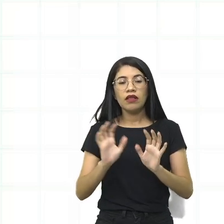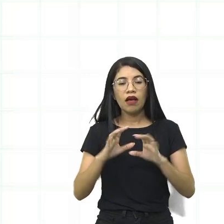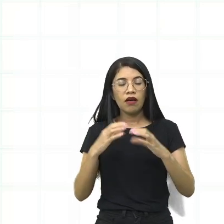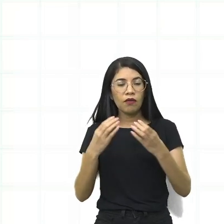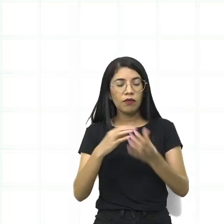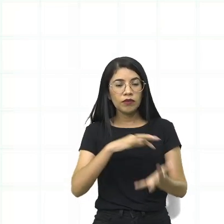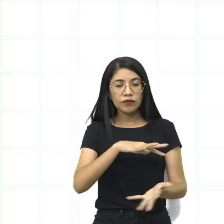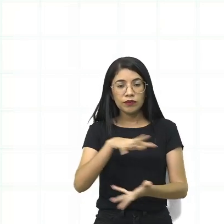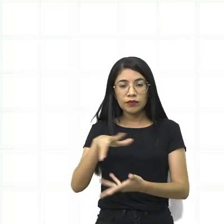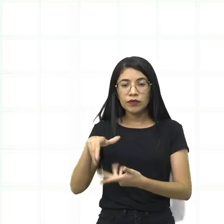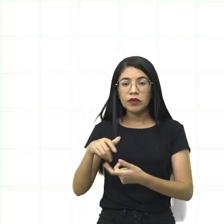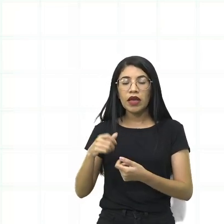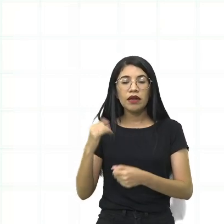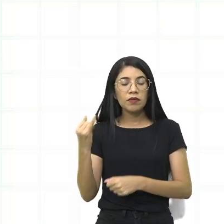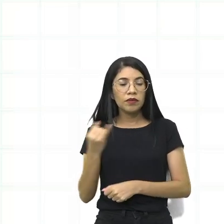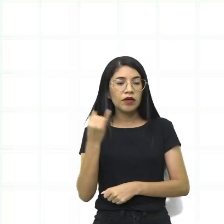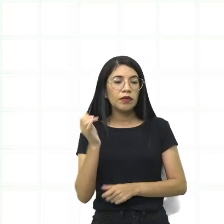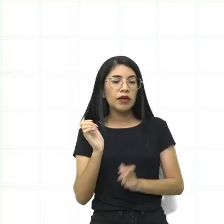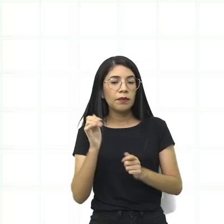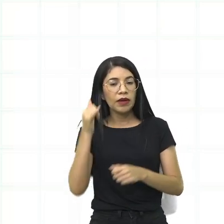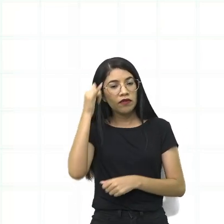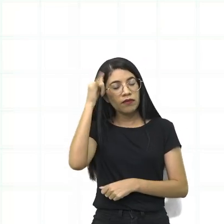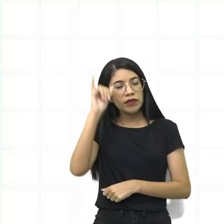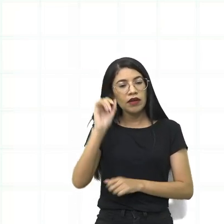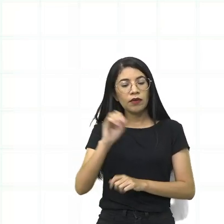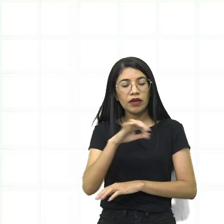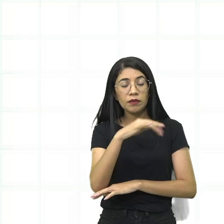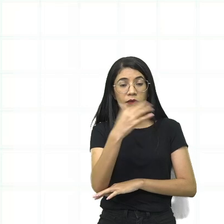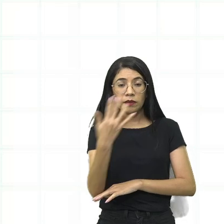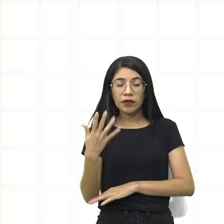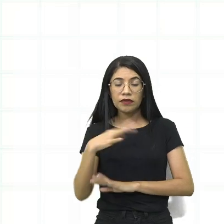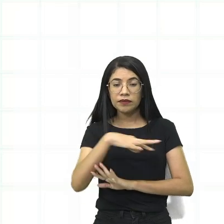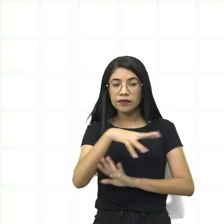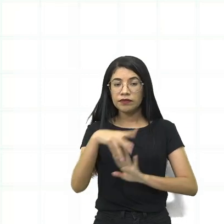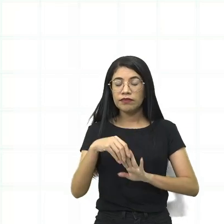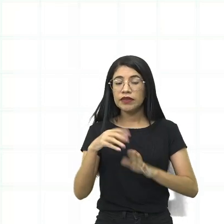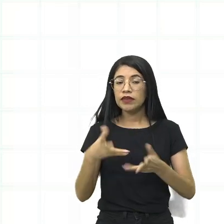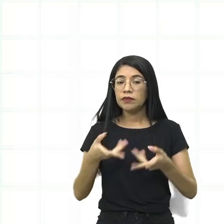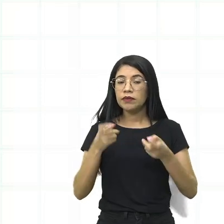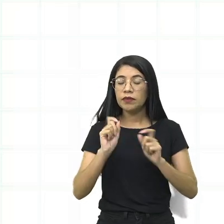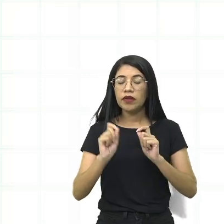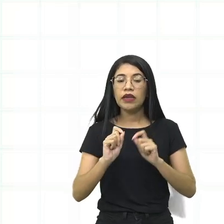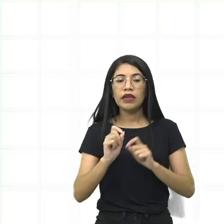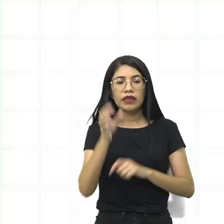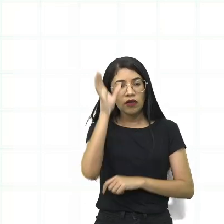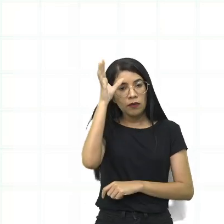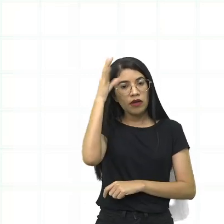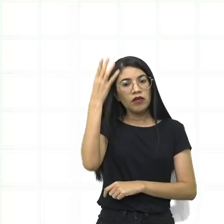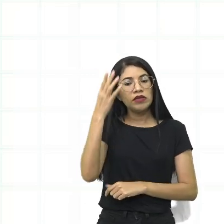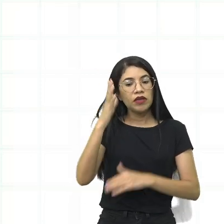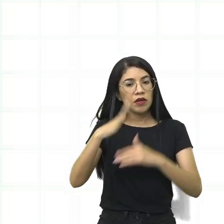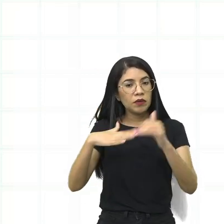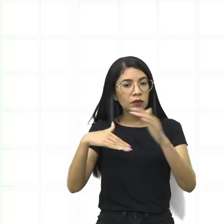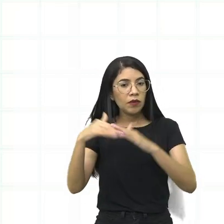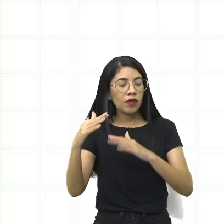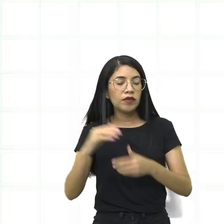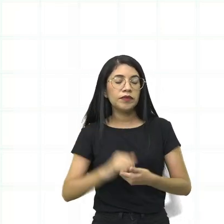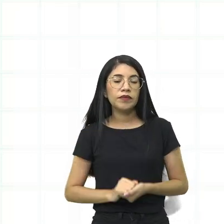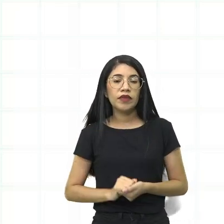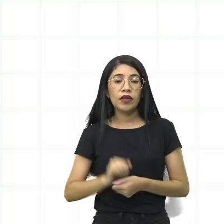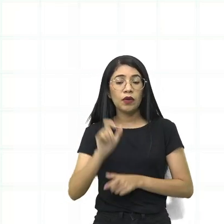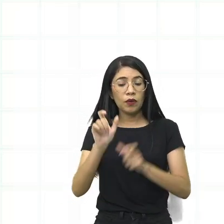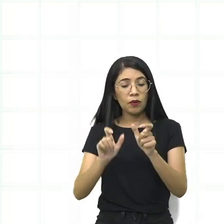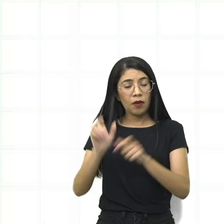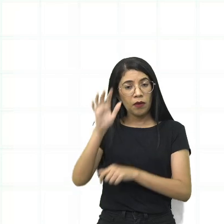para conter o desmatamento da Amazônia. Então tem uma solução aqui de alguém, né, de alguns especialistas. Esses especialistas, a gente não